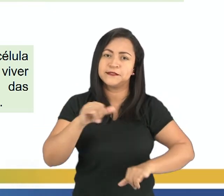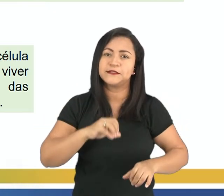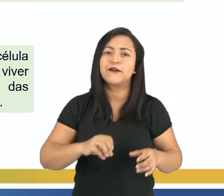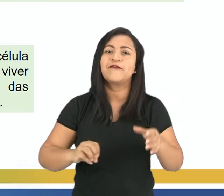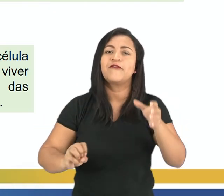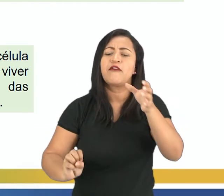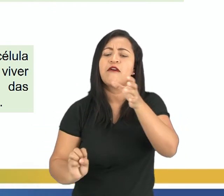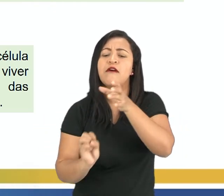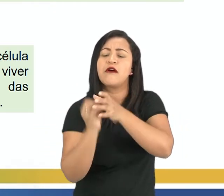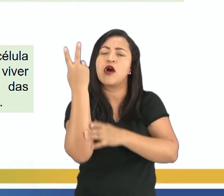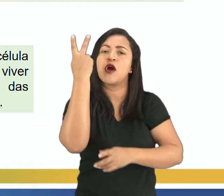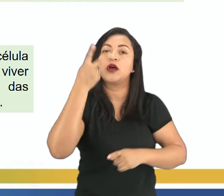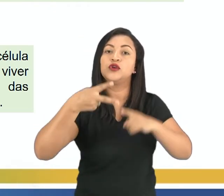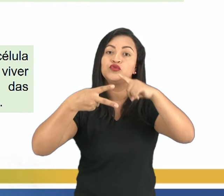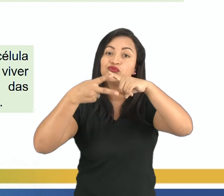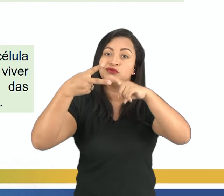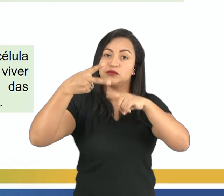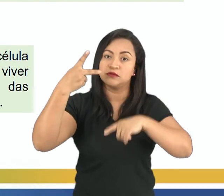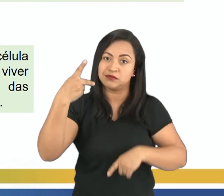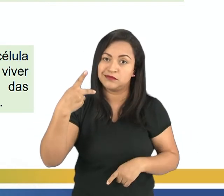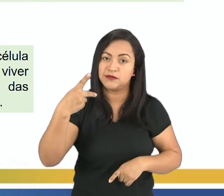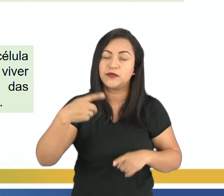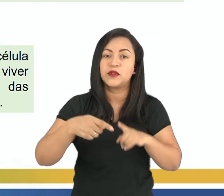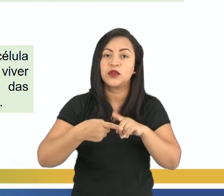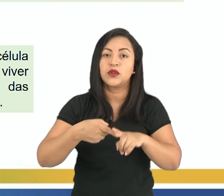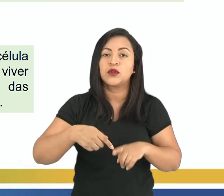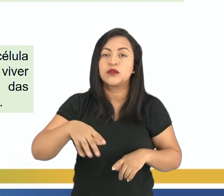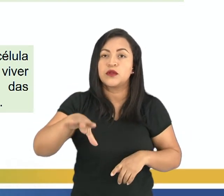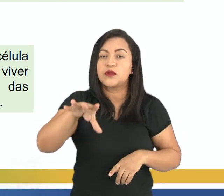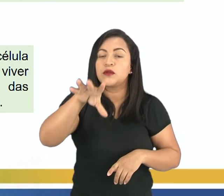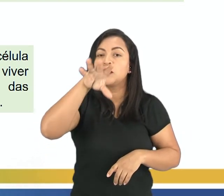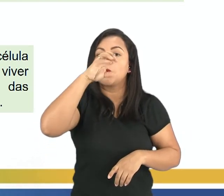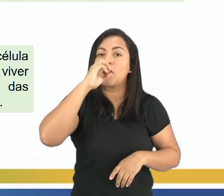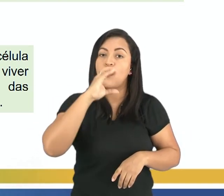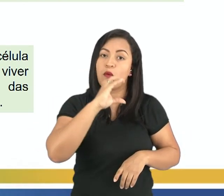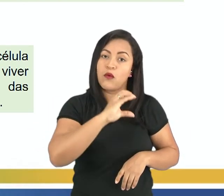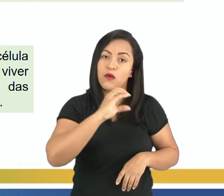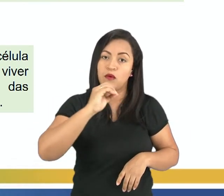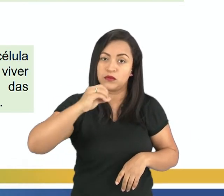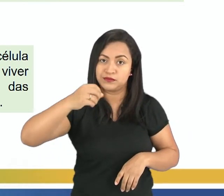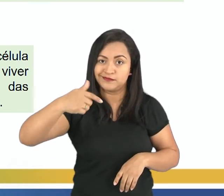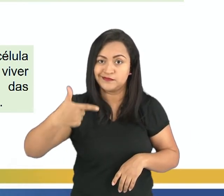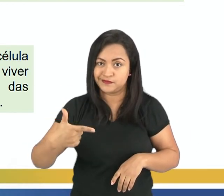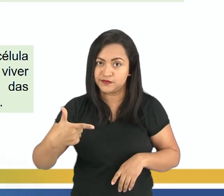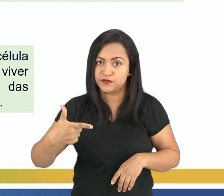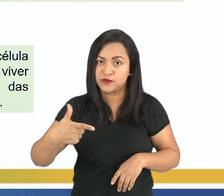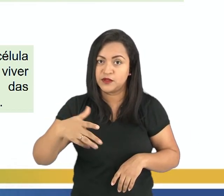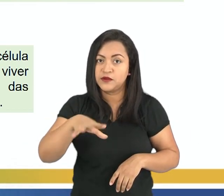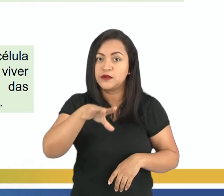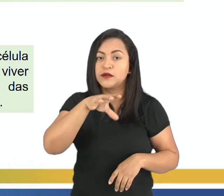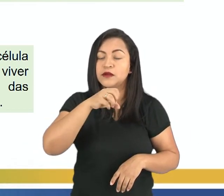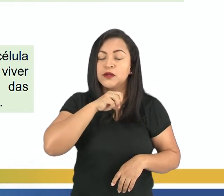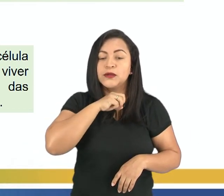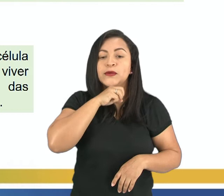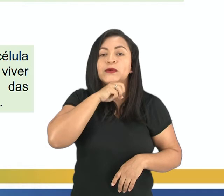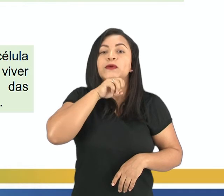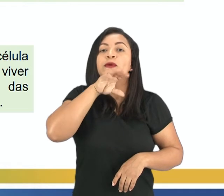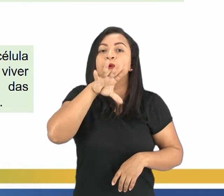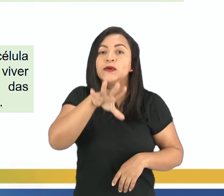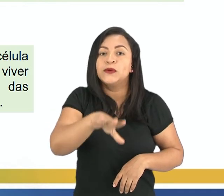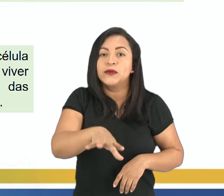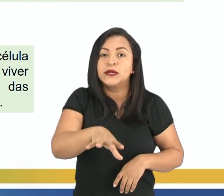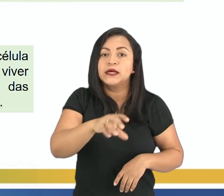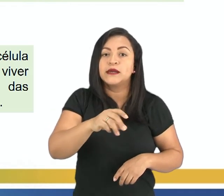novos produtos. Vão ser o gás carbônico, que nós vamos eliminar através da expiração, tá? E